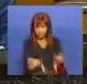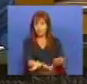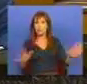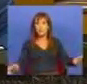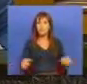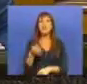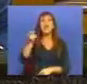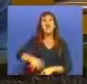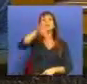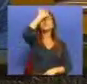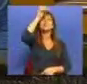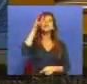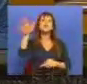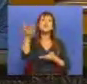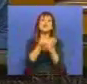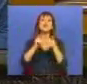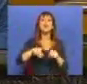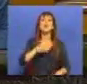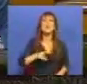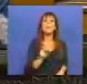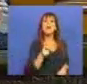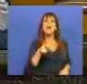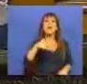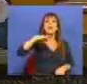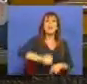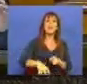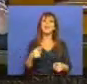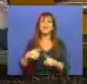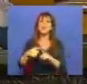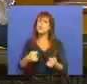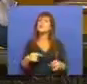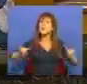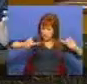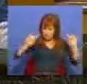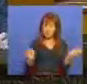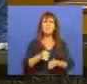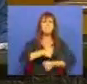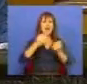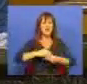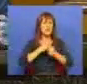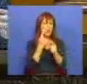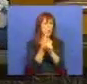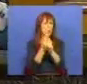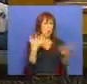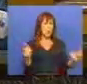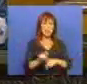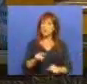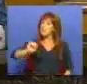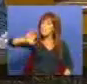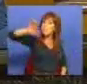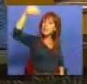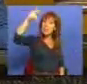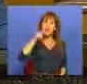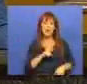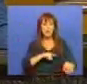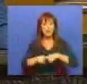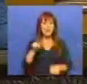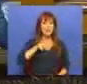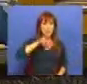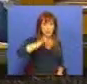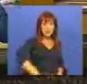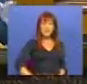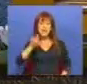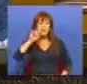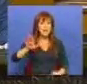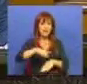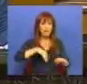dos Negócios Estrangeiros, Martins da Cruz, resumiu bem o espírito da coisa. Foi um dos primeiros políticos portugueses a defender